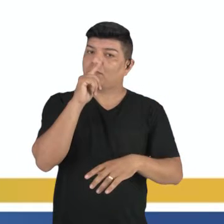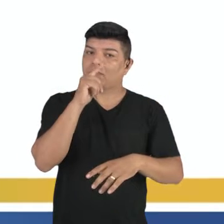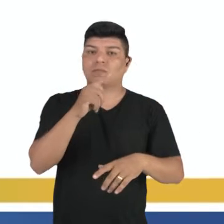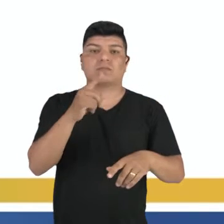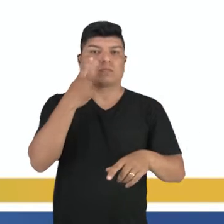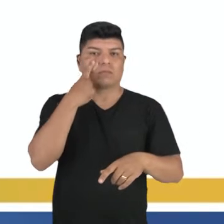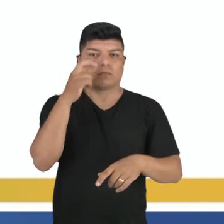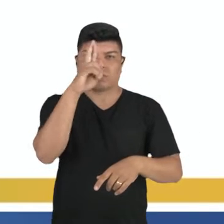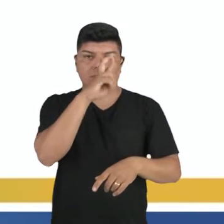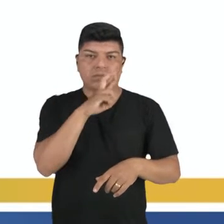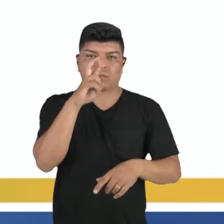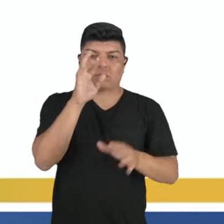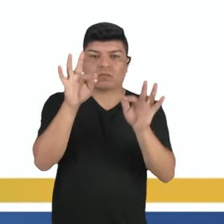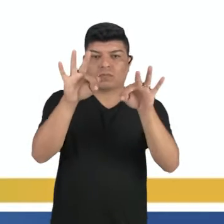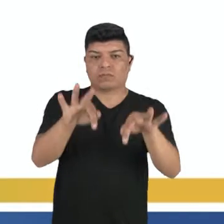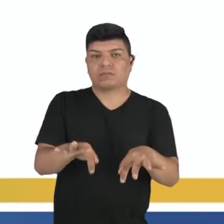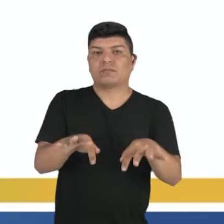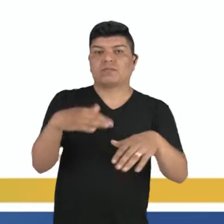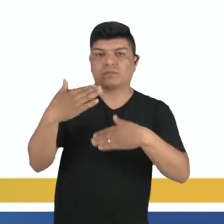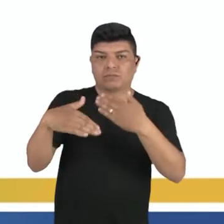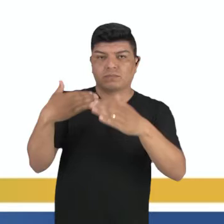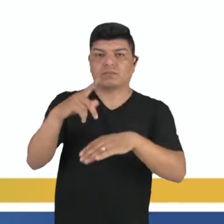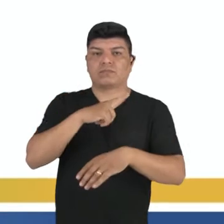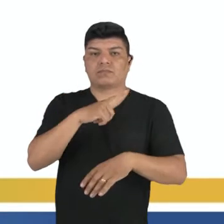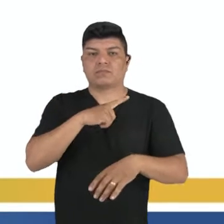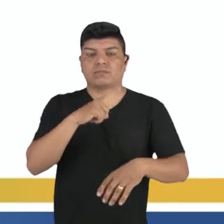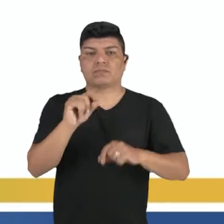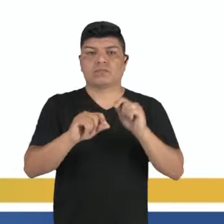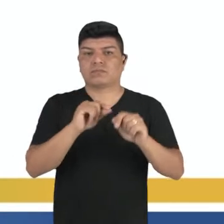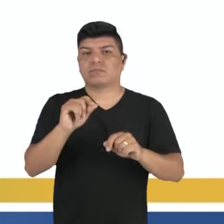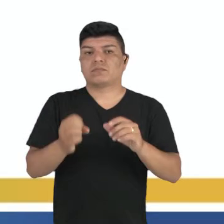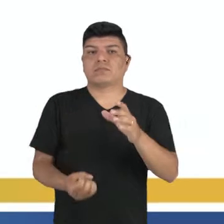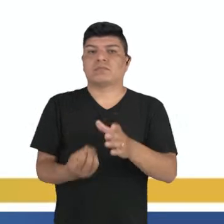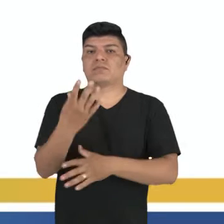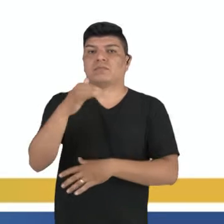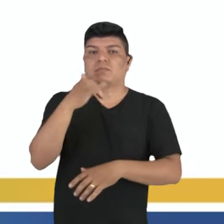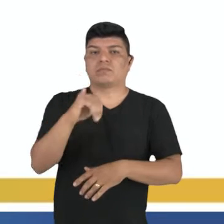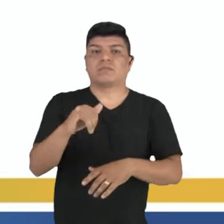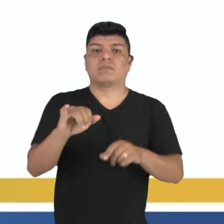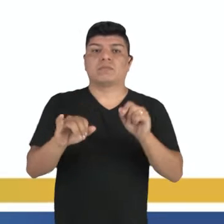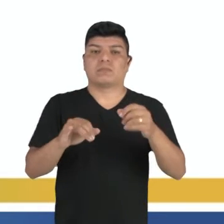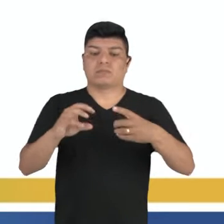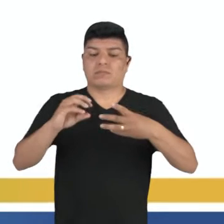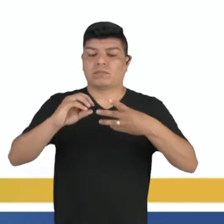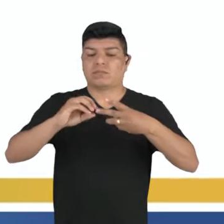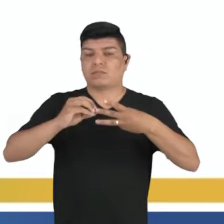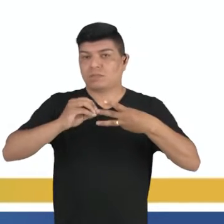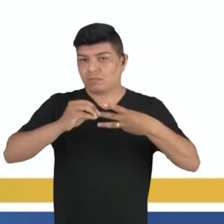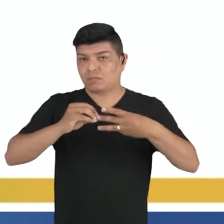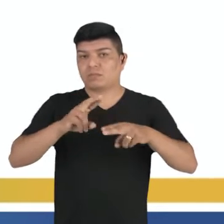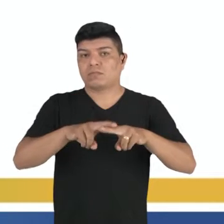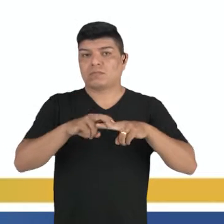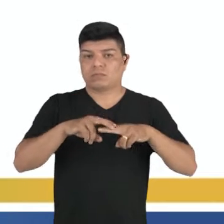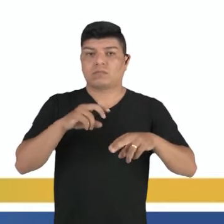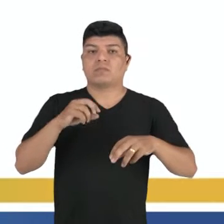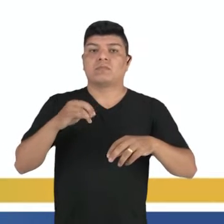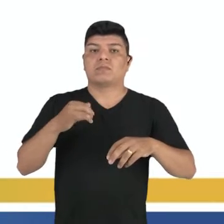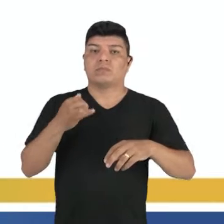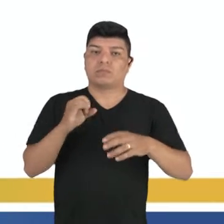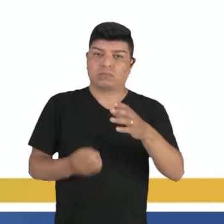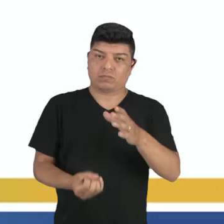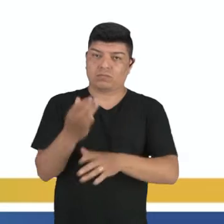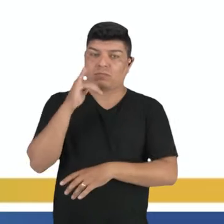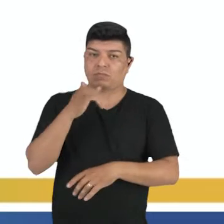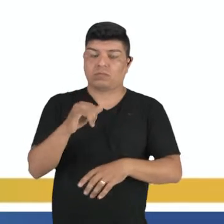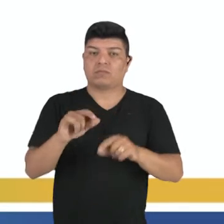água observa-se que no final desse processo existe a produção de energia para as células né Essa produção